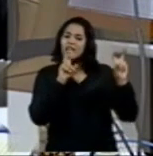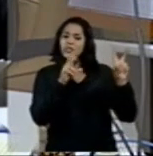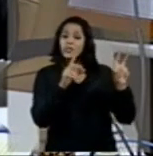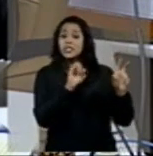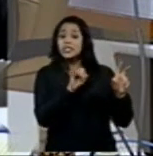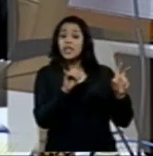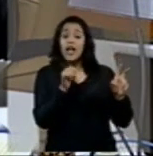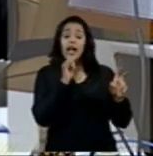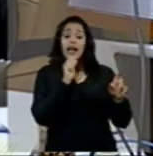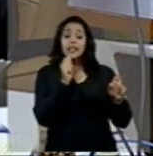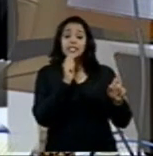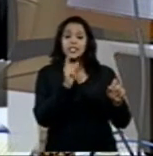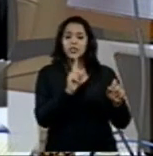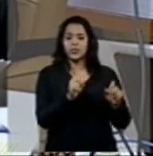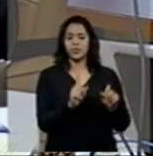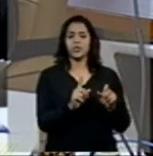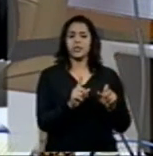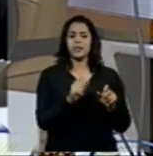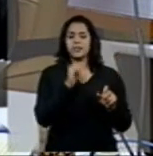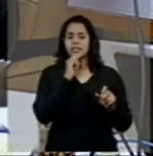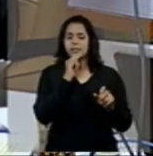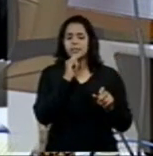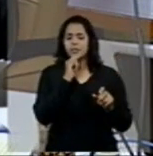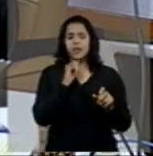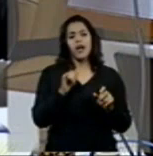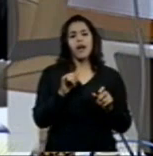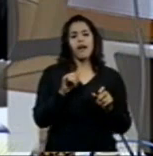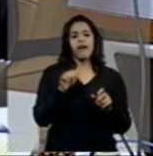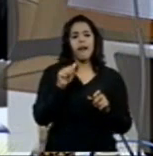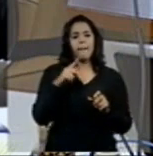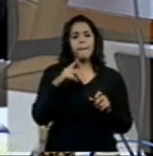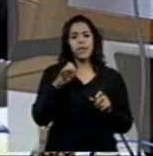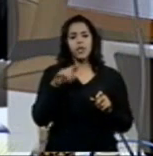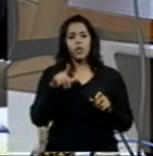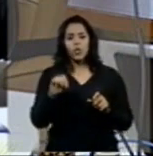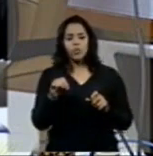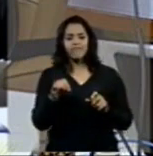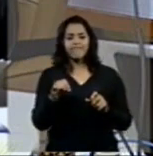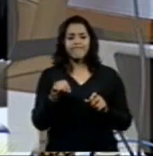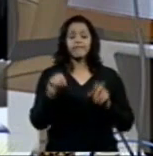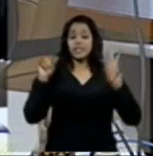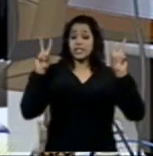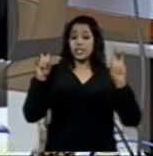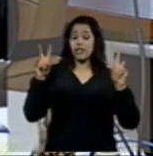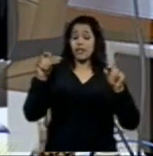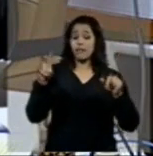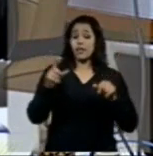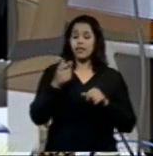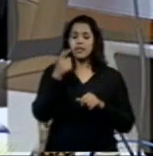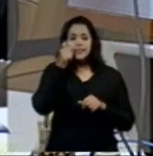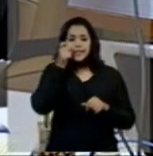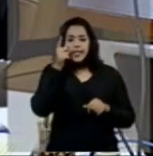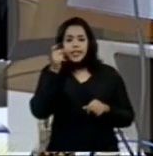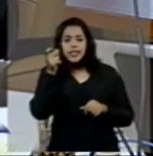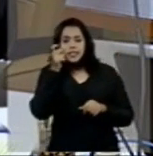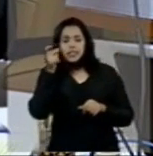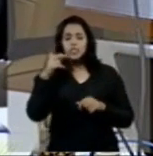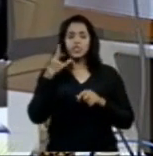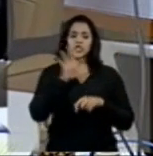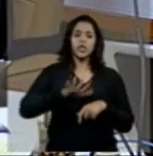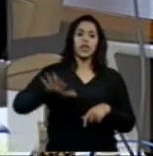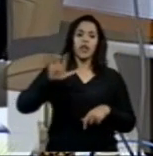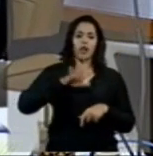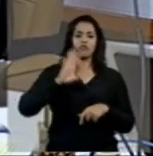ventilada no apelo extremo e, obviamente, nem consta do tema cuja repercussão geral foi